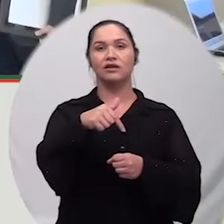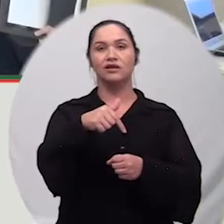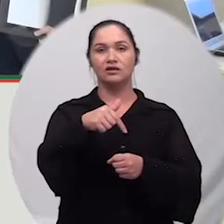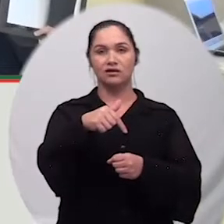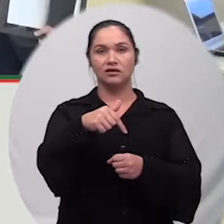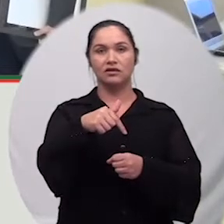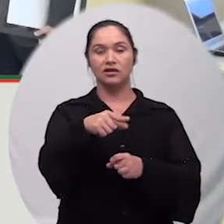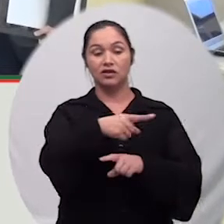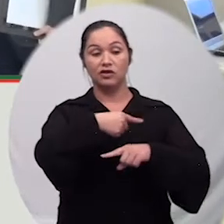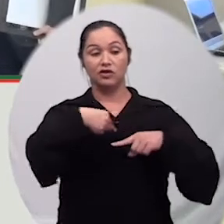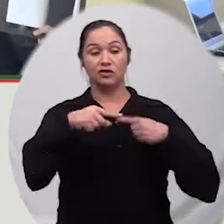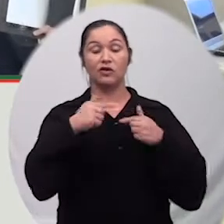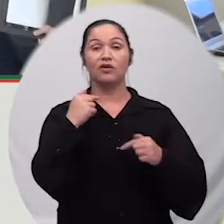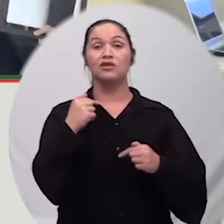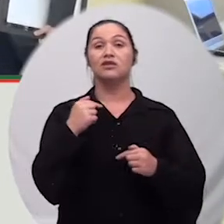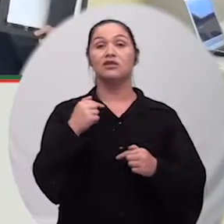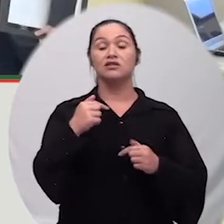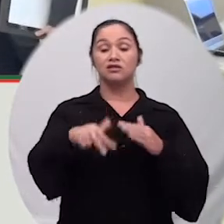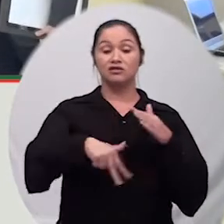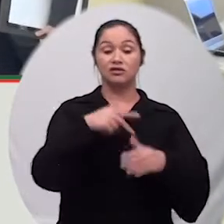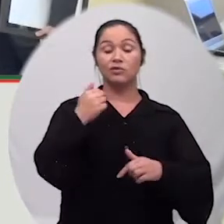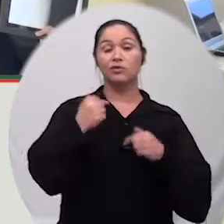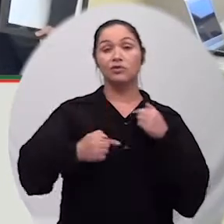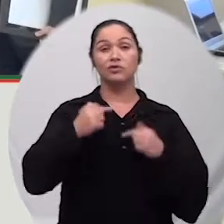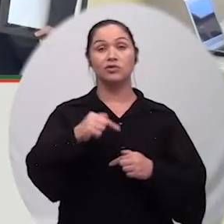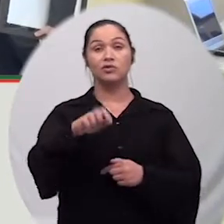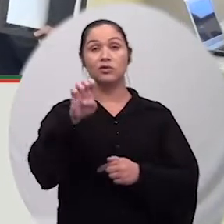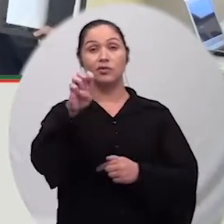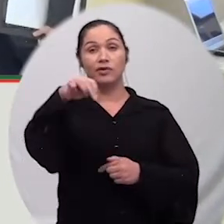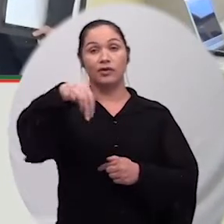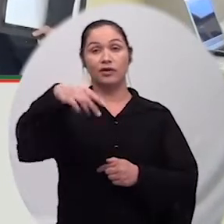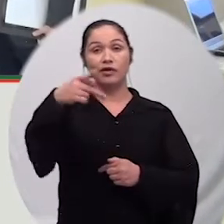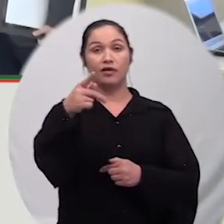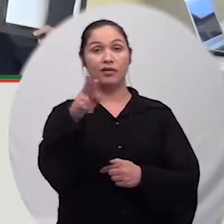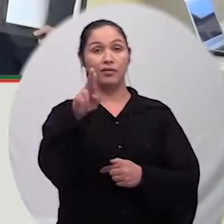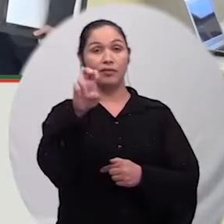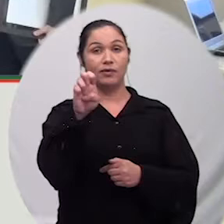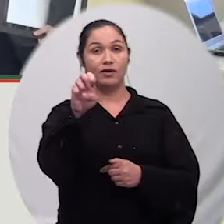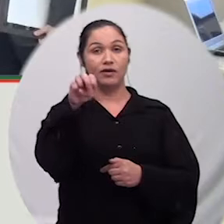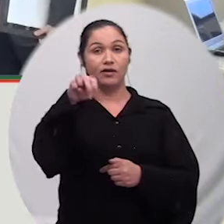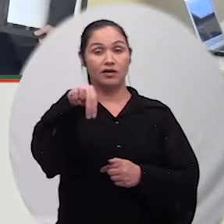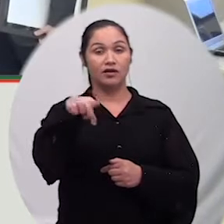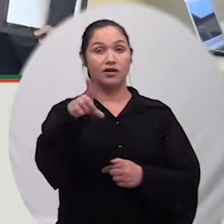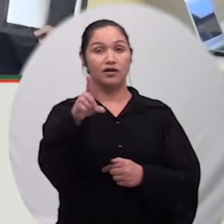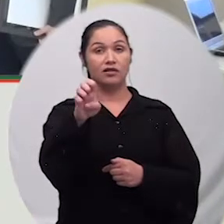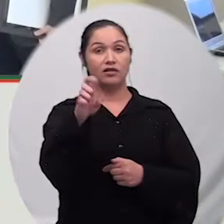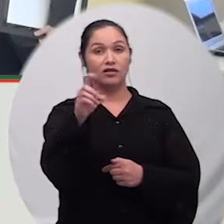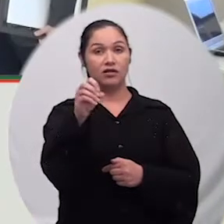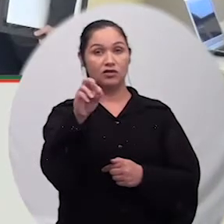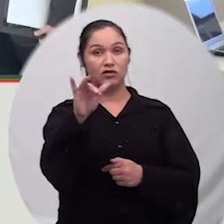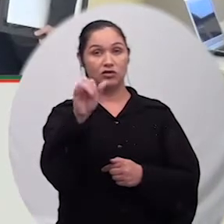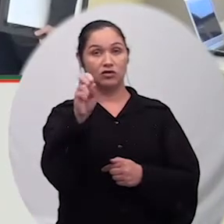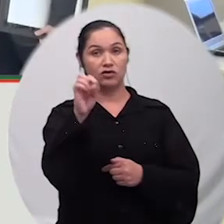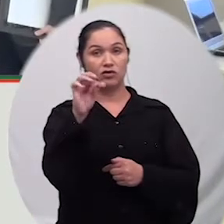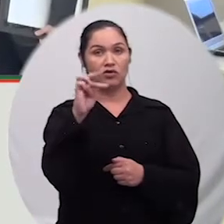de empreendedorismo. E se vocês lembram bem, assim como eu falei que enquanto a gente